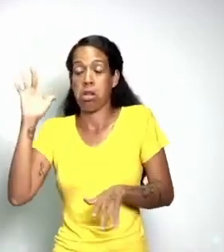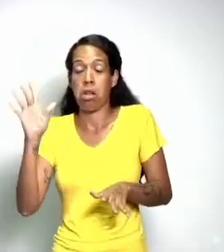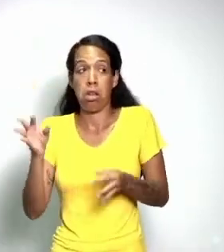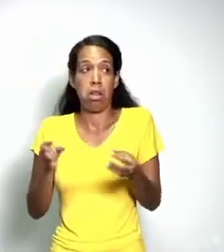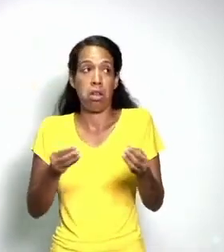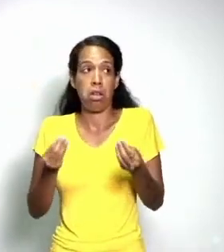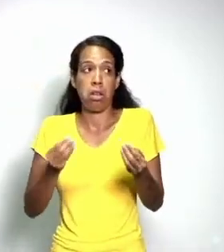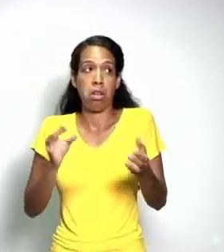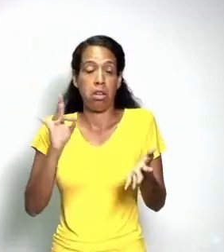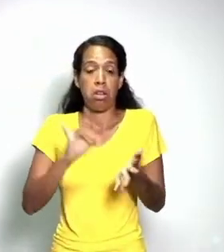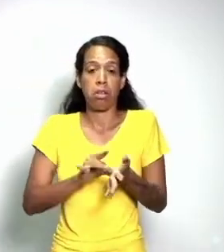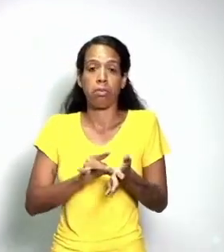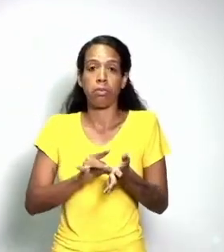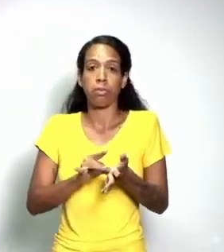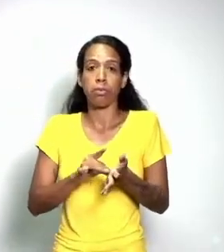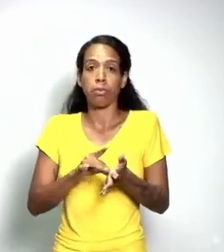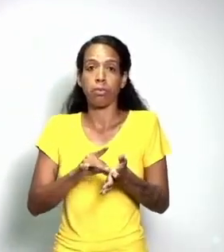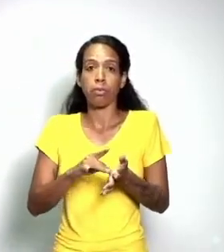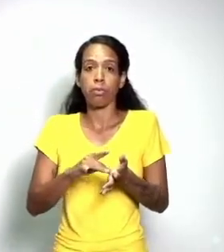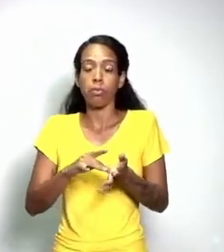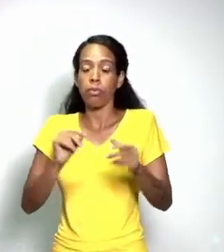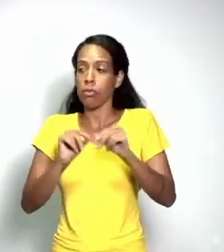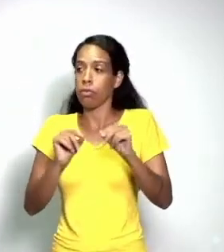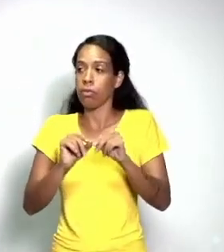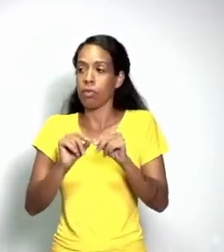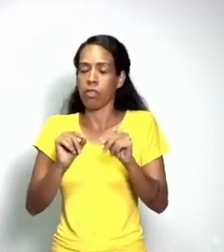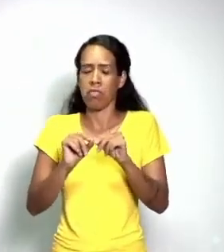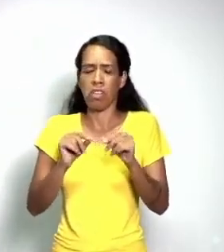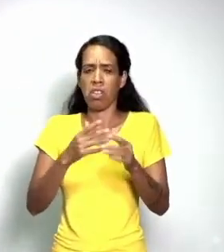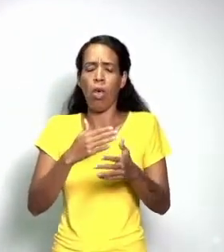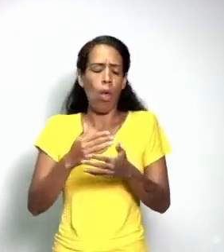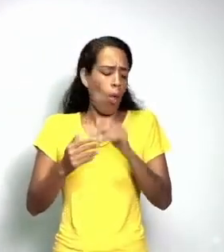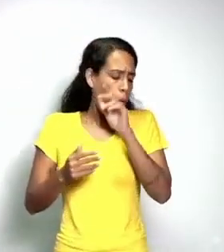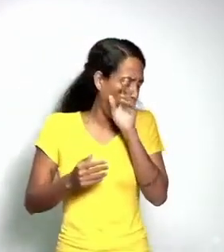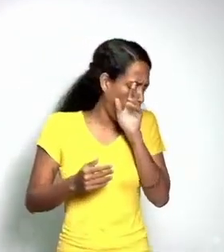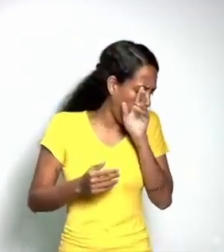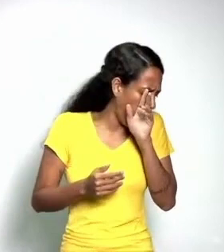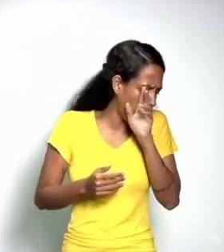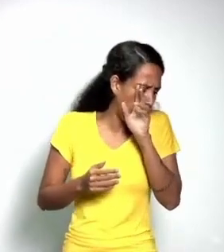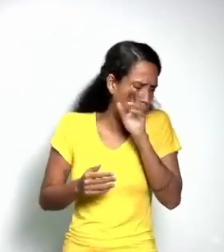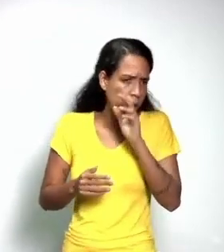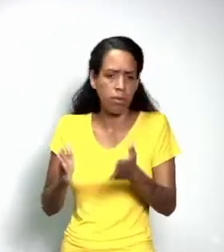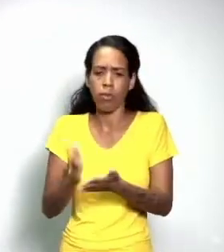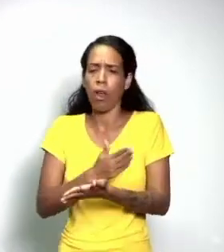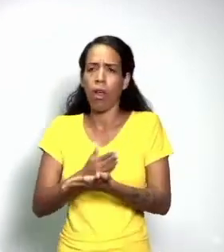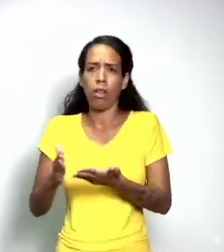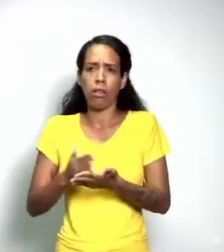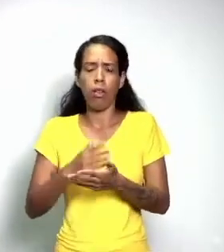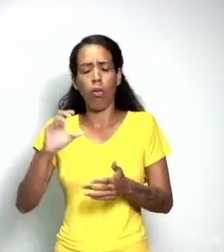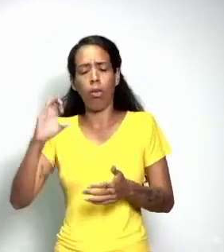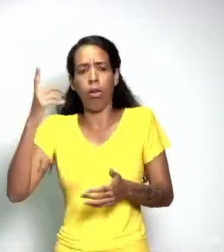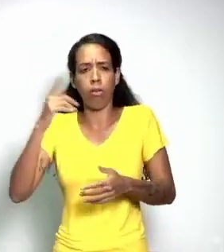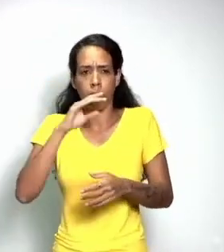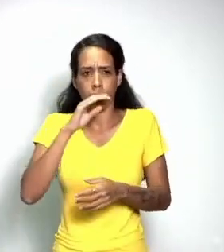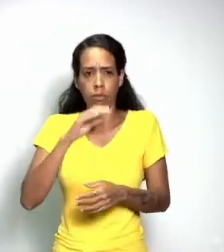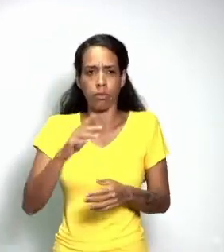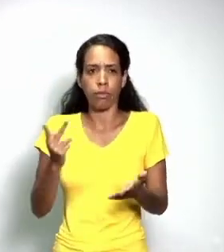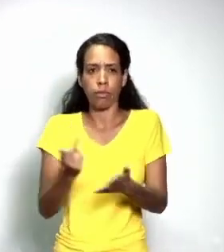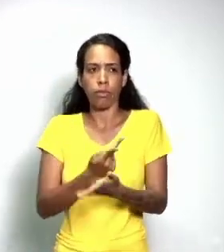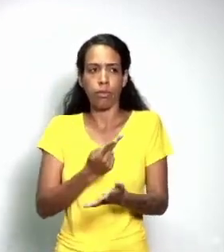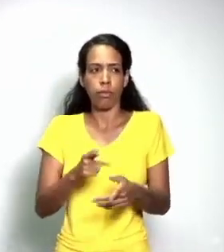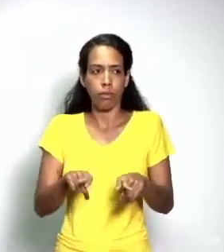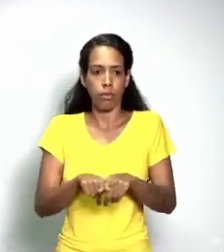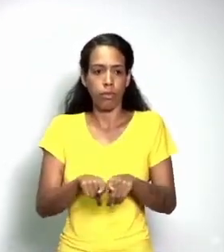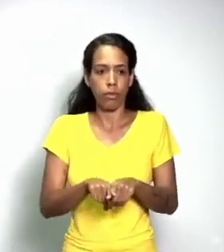necessariamente é algo que impede hoje de fazer algumas ações. Claro que limitações físicas sempre vão acontecer.